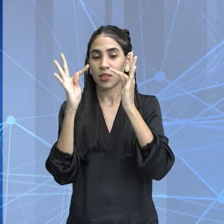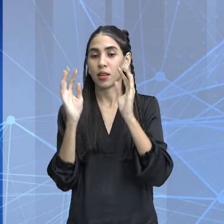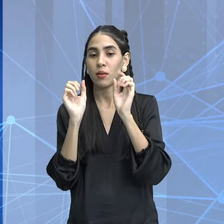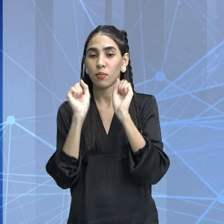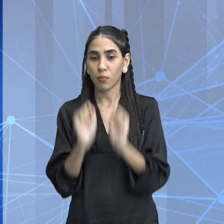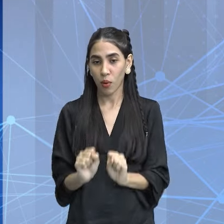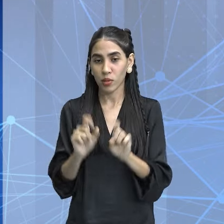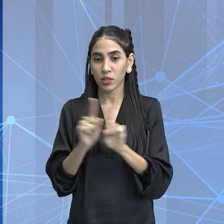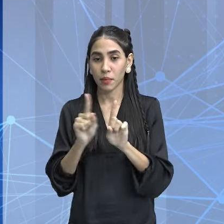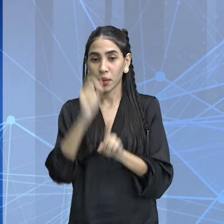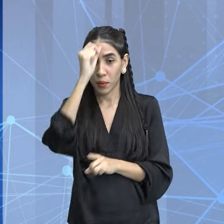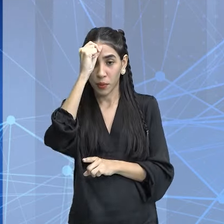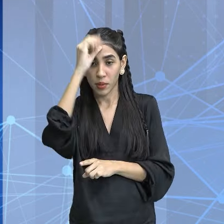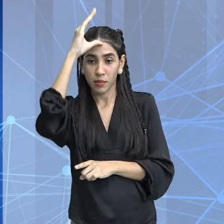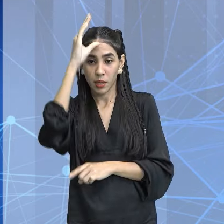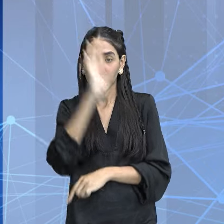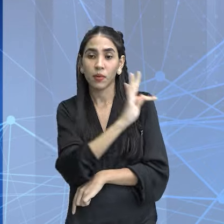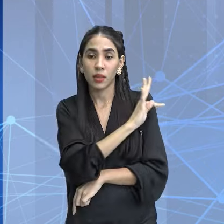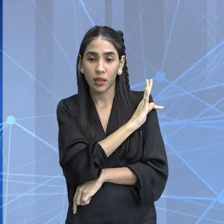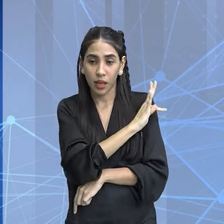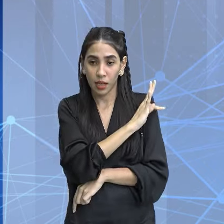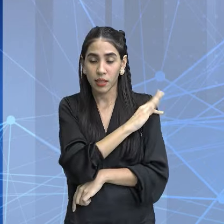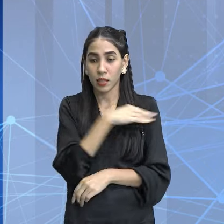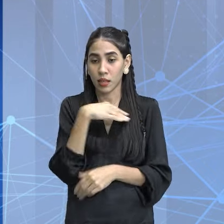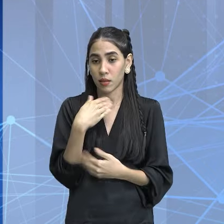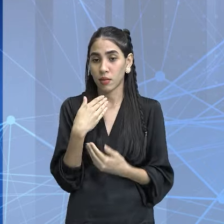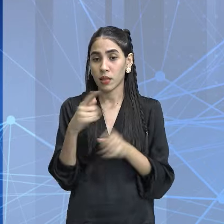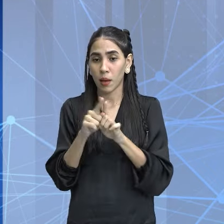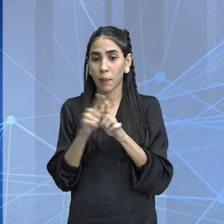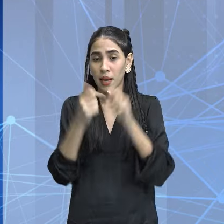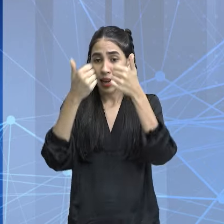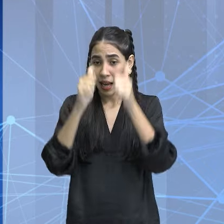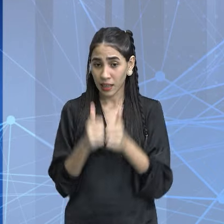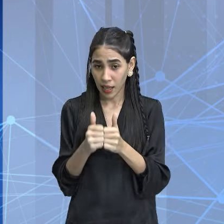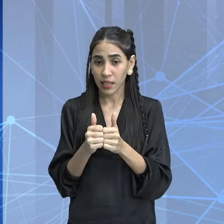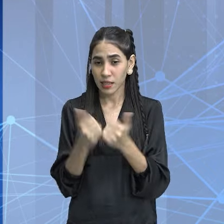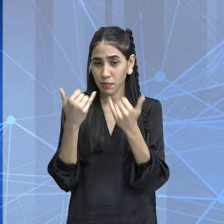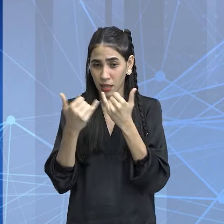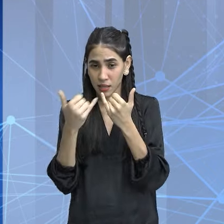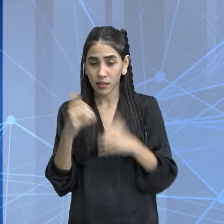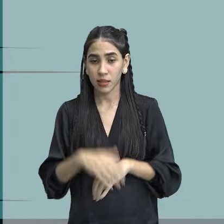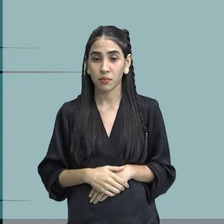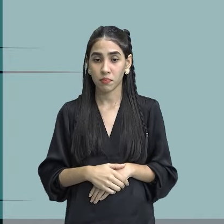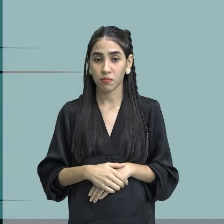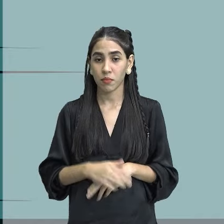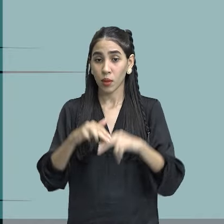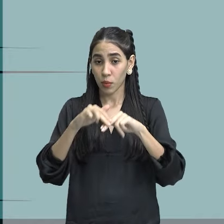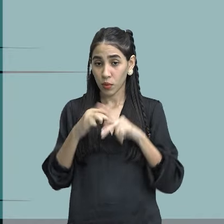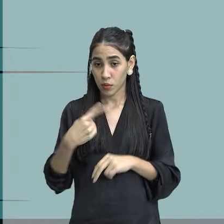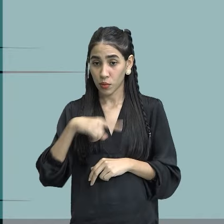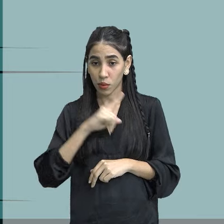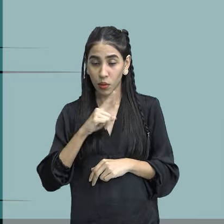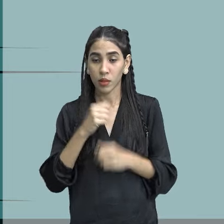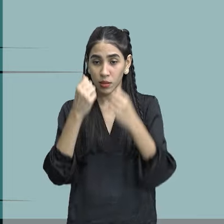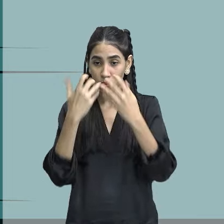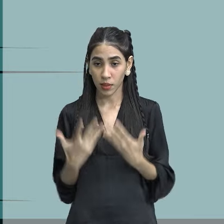o conhecimento de técnicas, processos e similares. É por isso que nós citamos agora